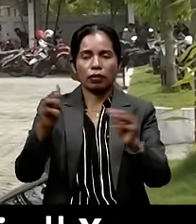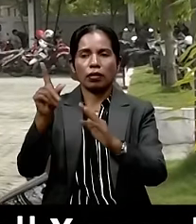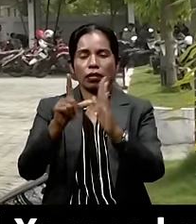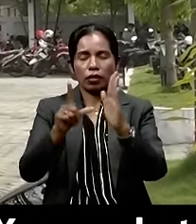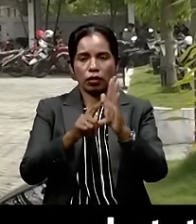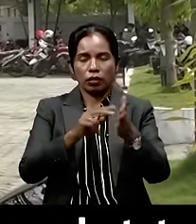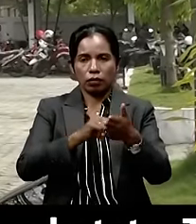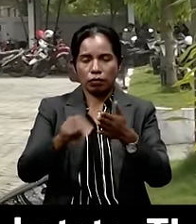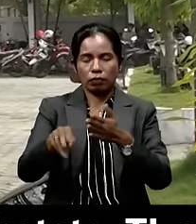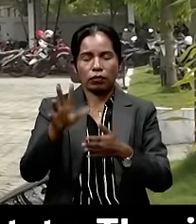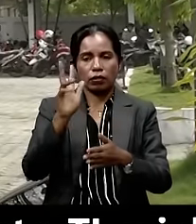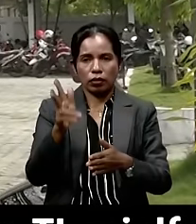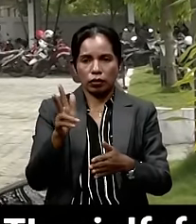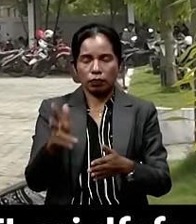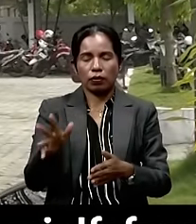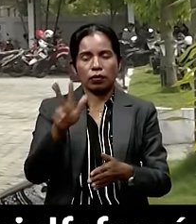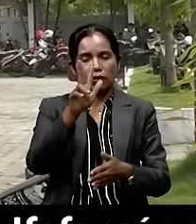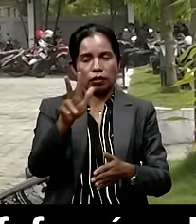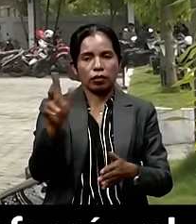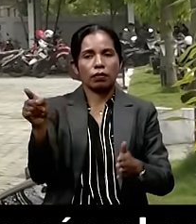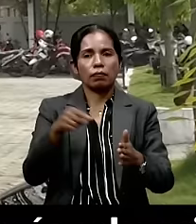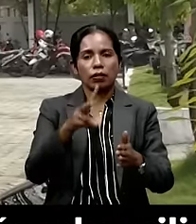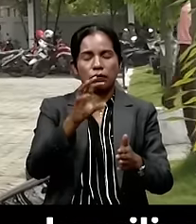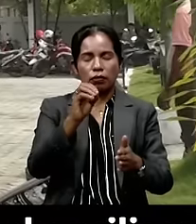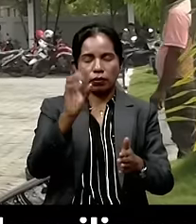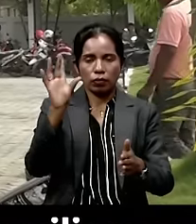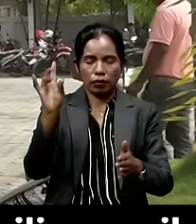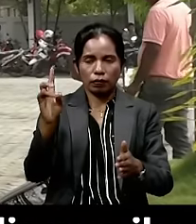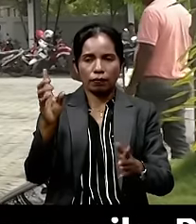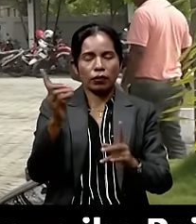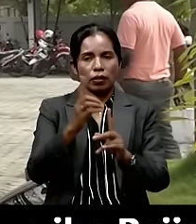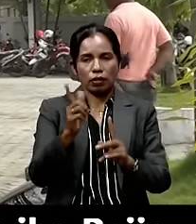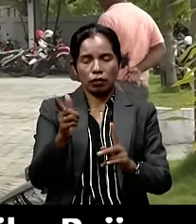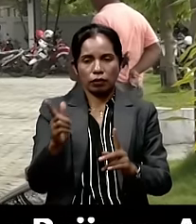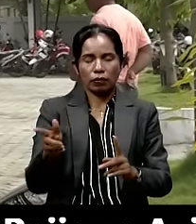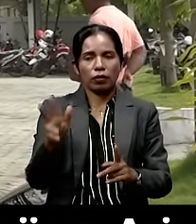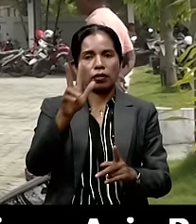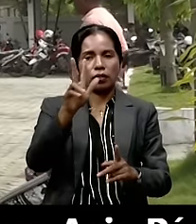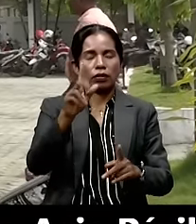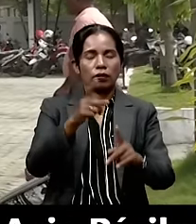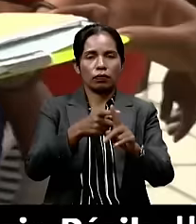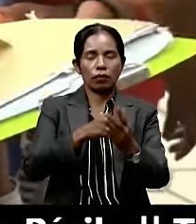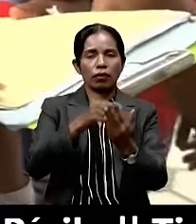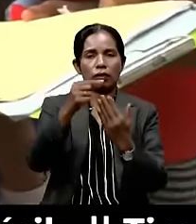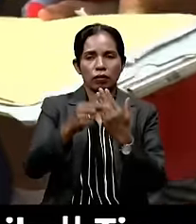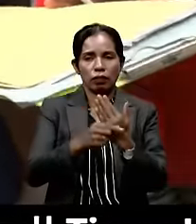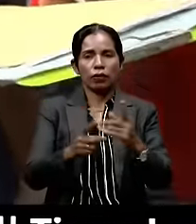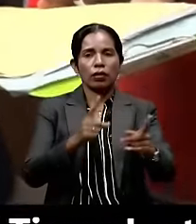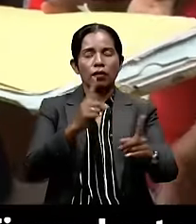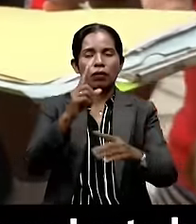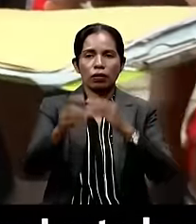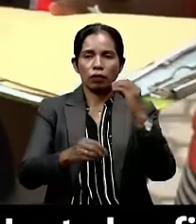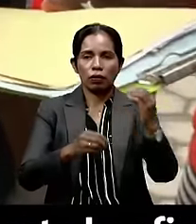decreto-lei número tolunul recintolo barra rihunroualo loron ronul recinhito fulan agostus. Colia